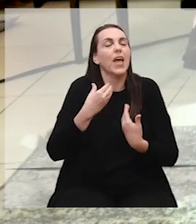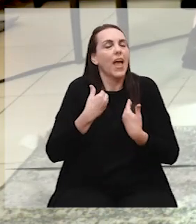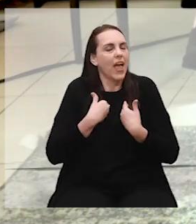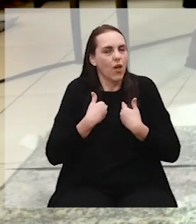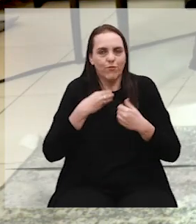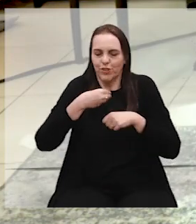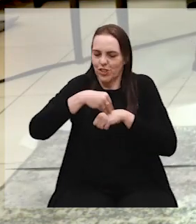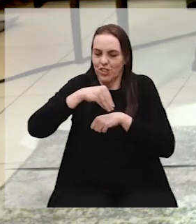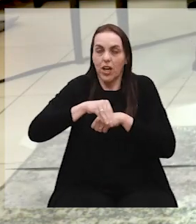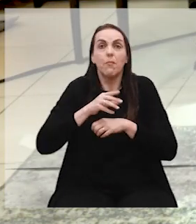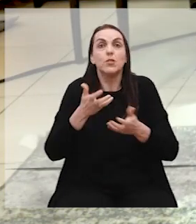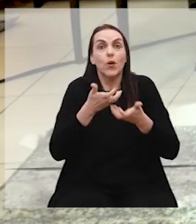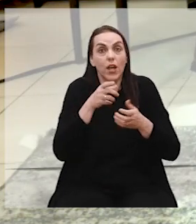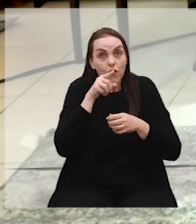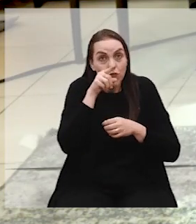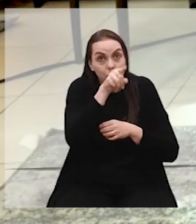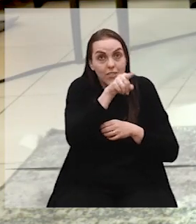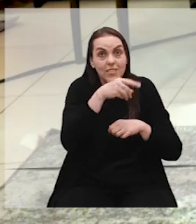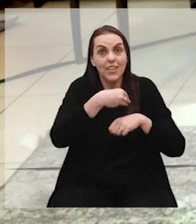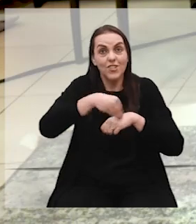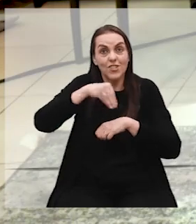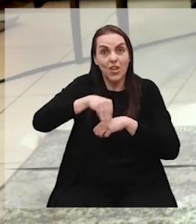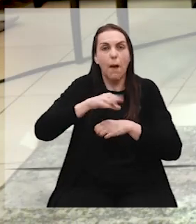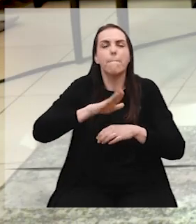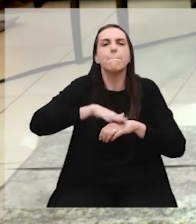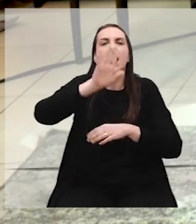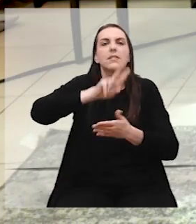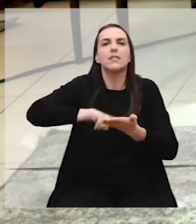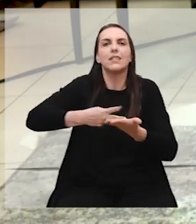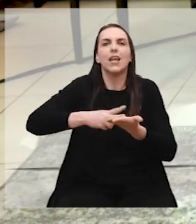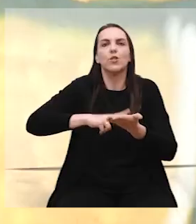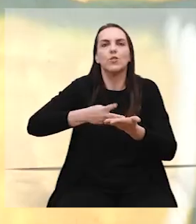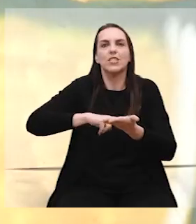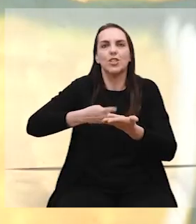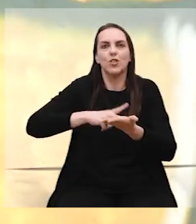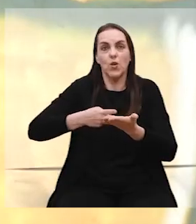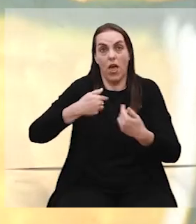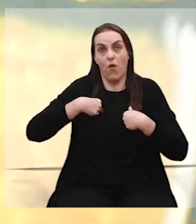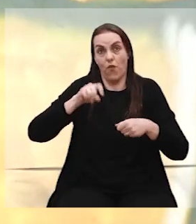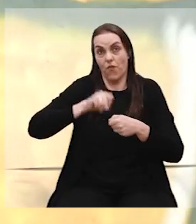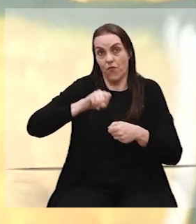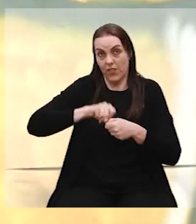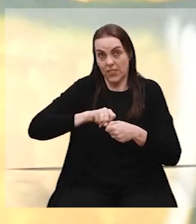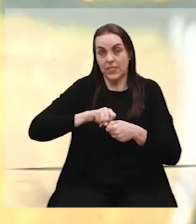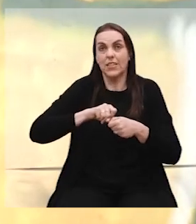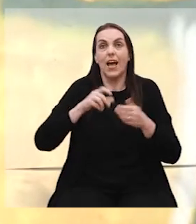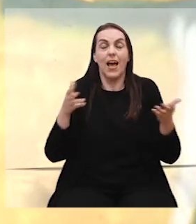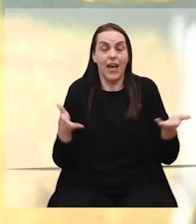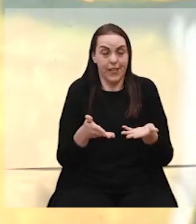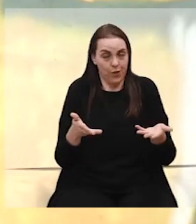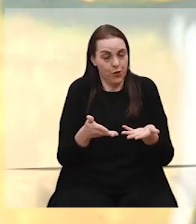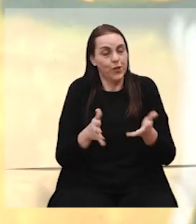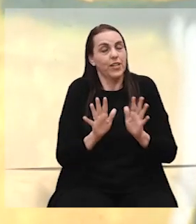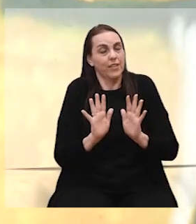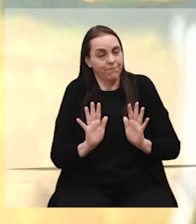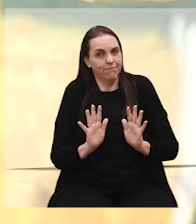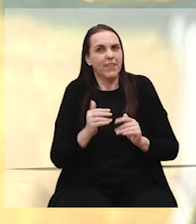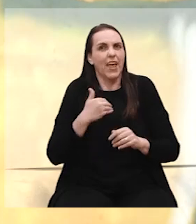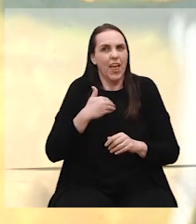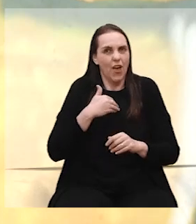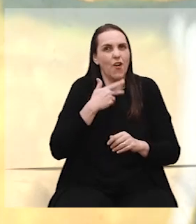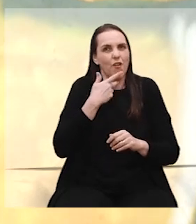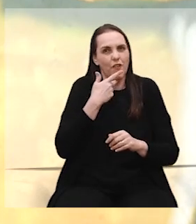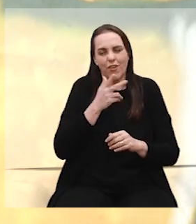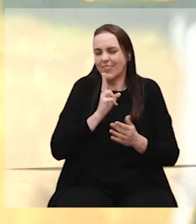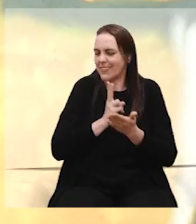indico, mas eu quero que você indique o seu. É o mais traduzido que eu fiz. Agora, eu